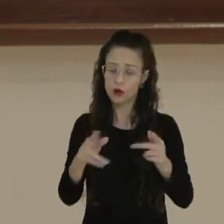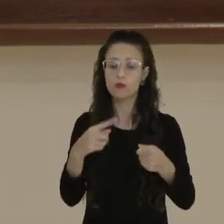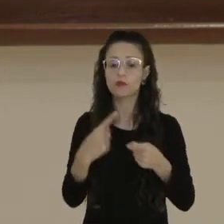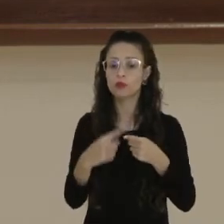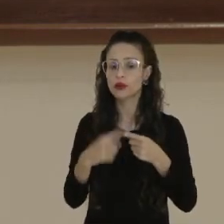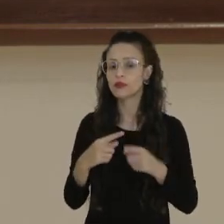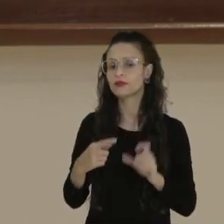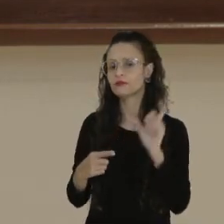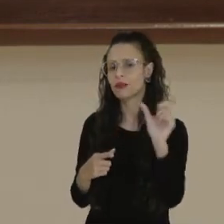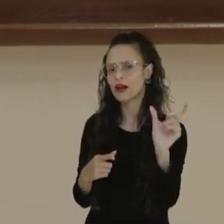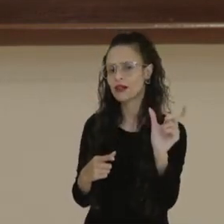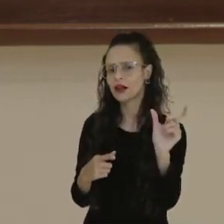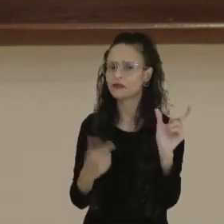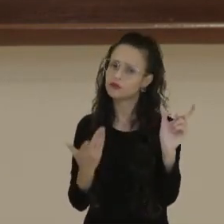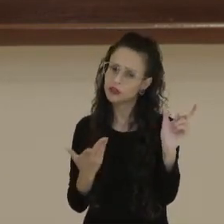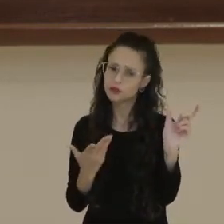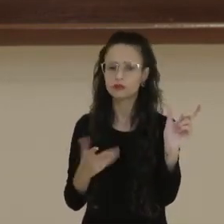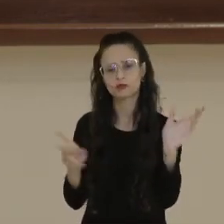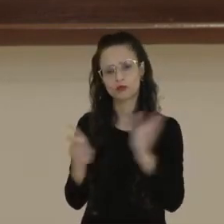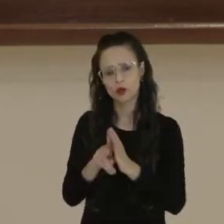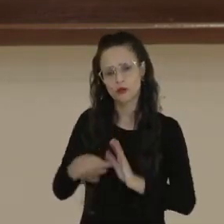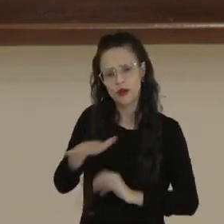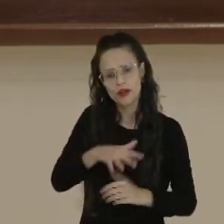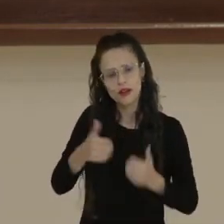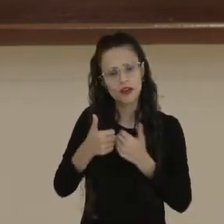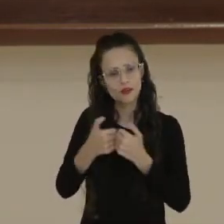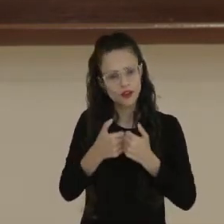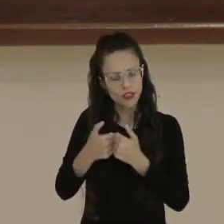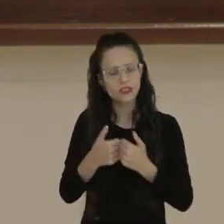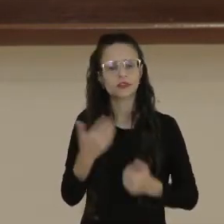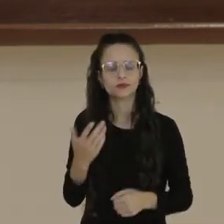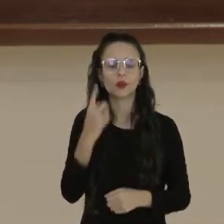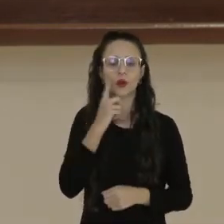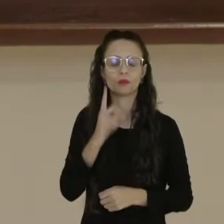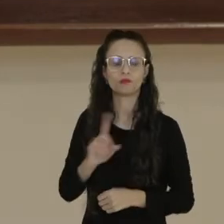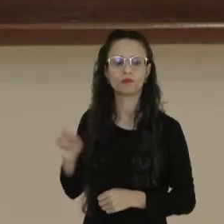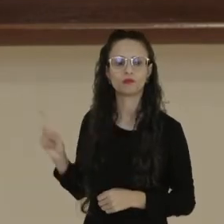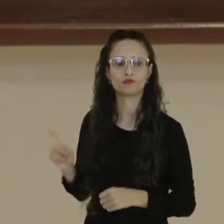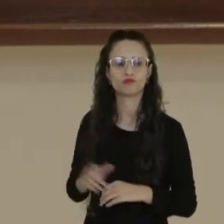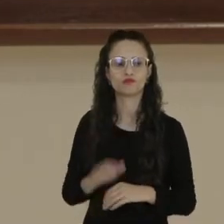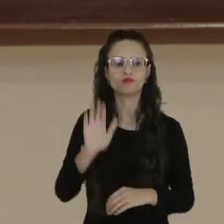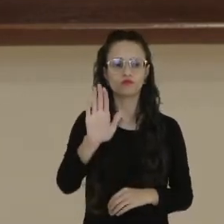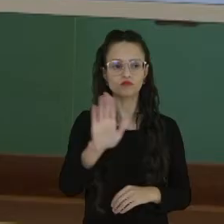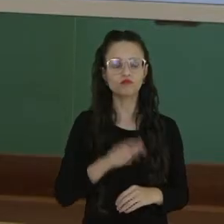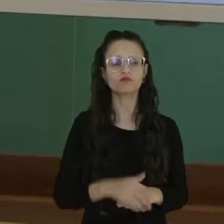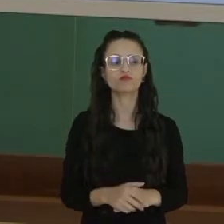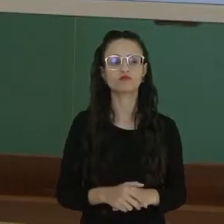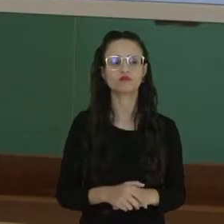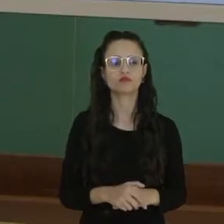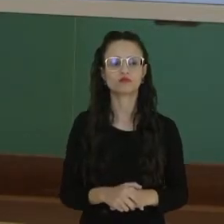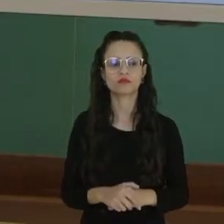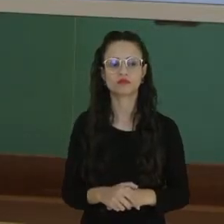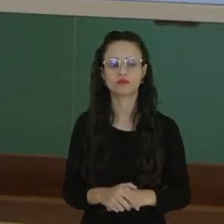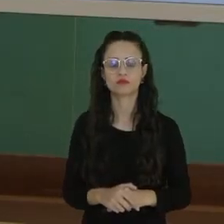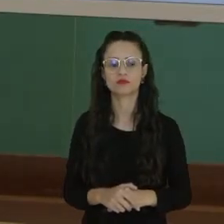algumas palavras que é de uso, costume da física, né, da ciência. Então aqui, antes de mais nada, né, pegue essa resposta e compartilhe com o